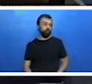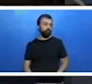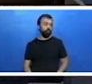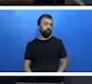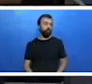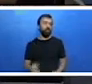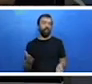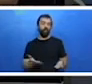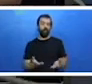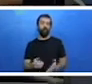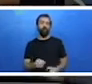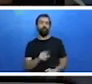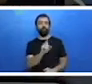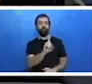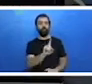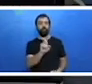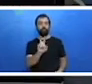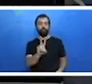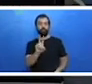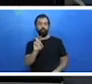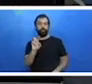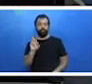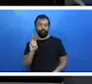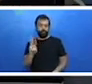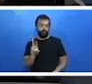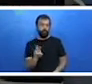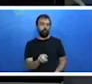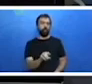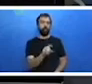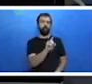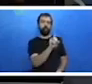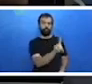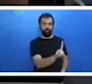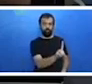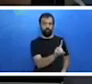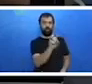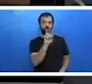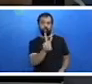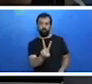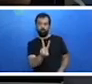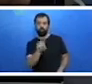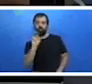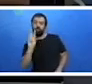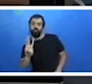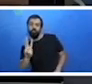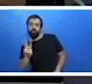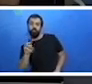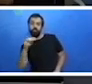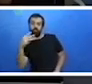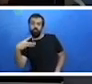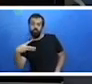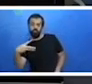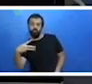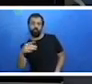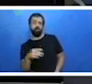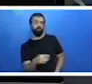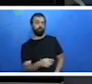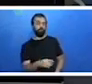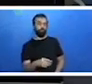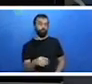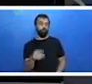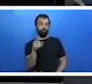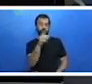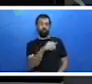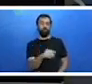O 123 agora, nós temos 3 algarismos. E é a mesma forma de fazer. Vou